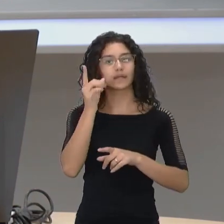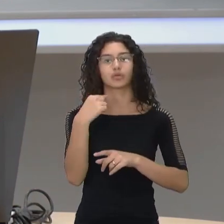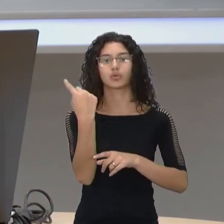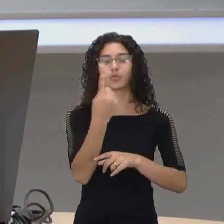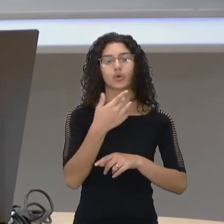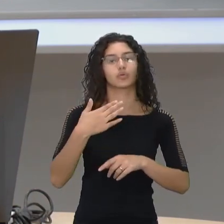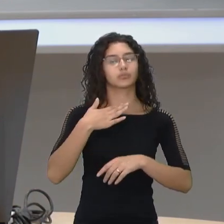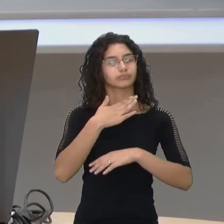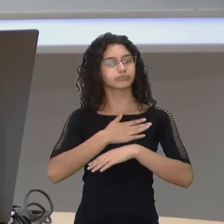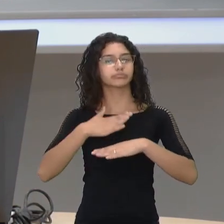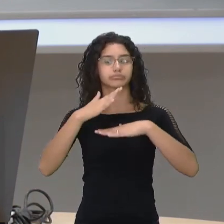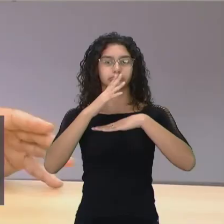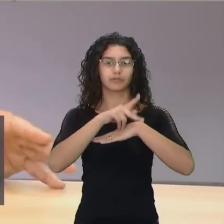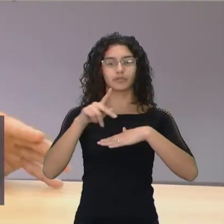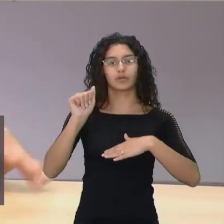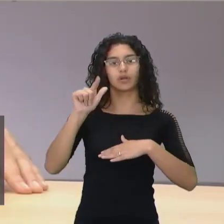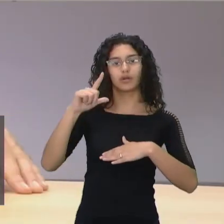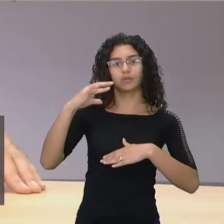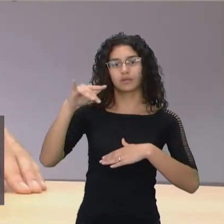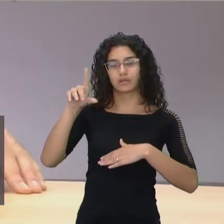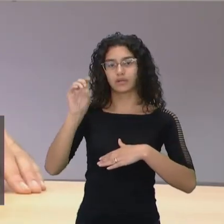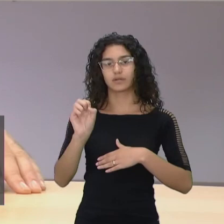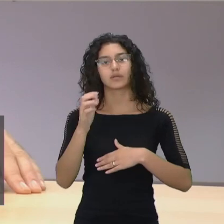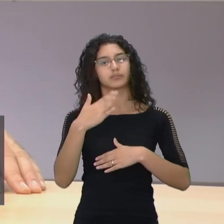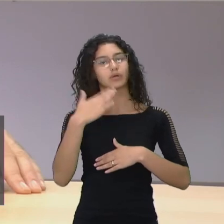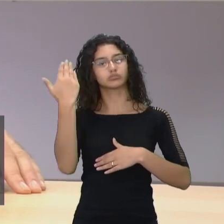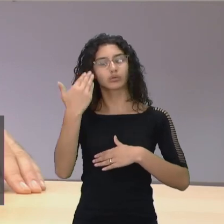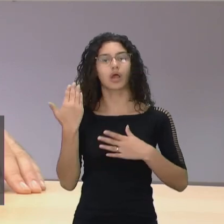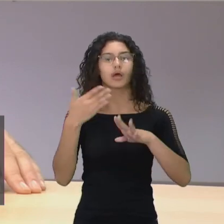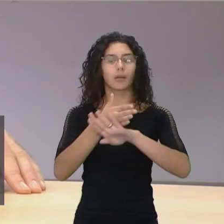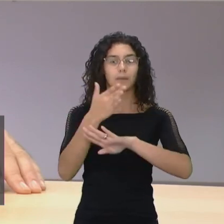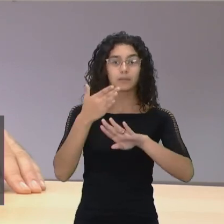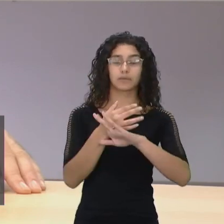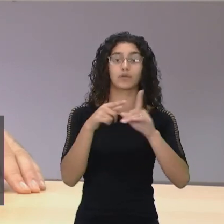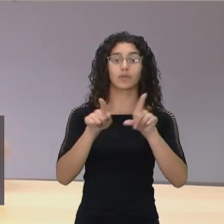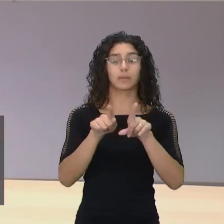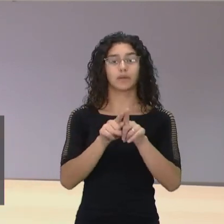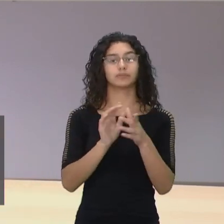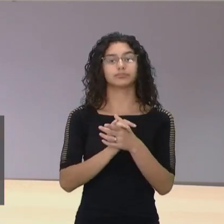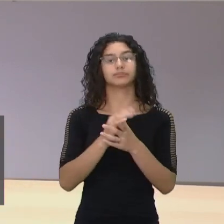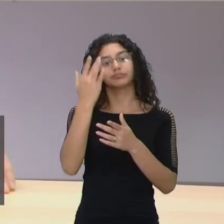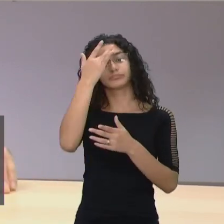nosso querido professor Alcides. Eu que estou honrado aqui com a participação. E,